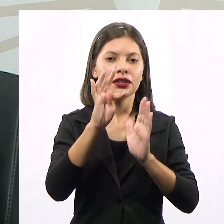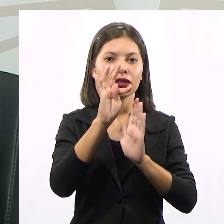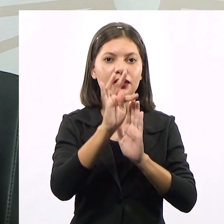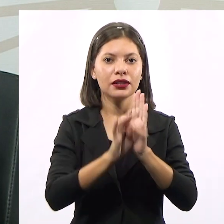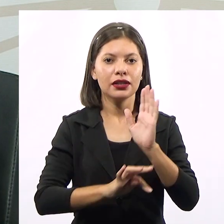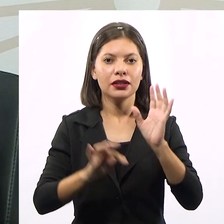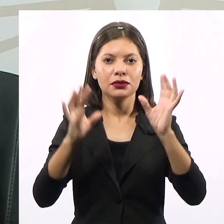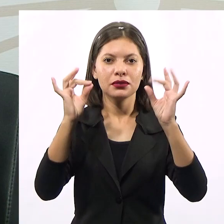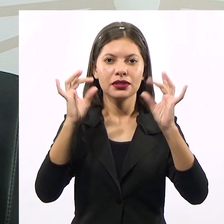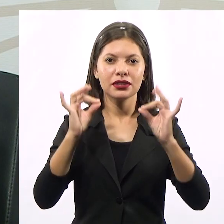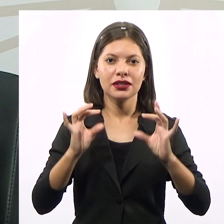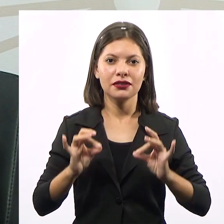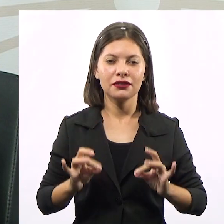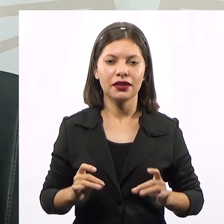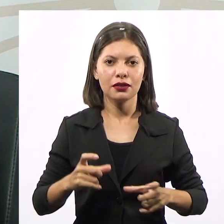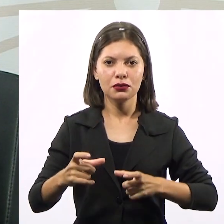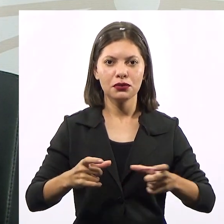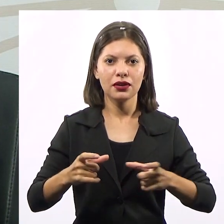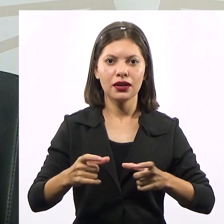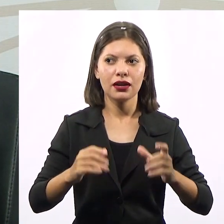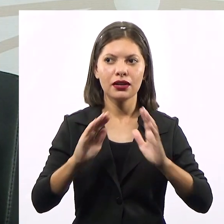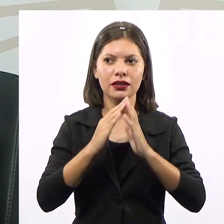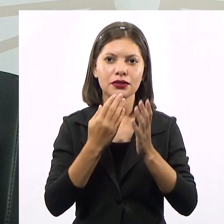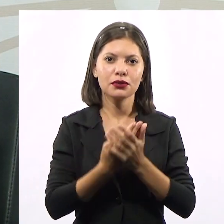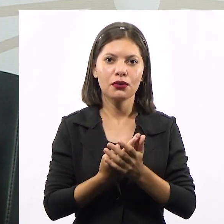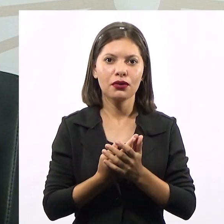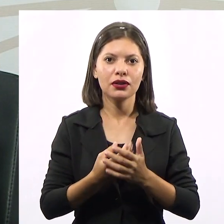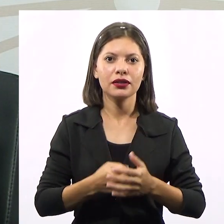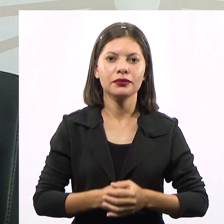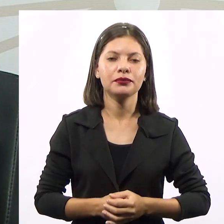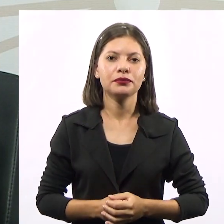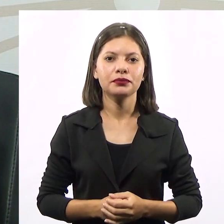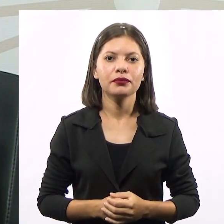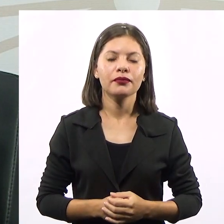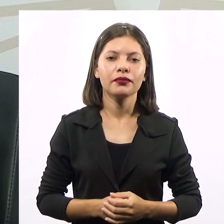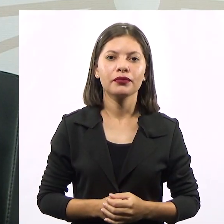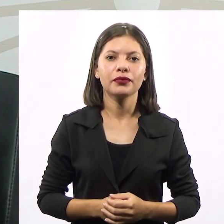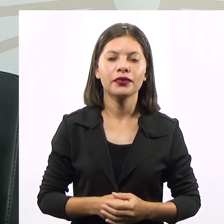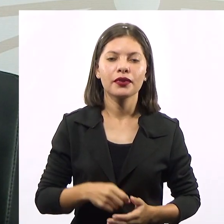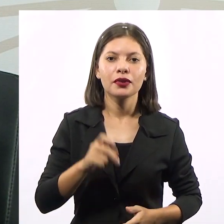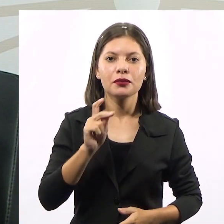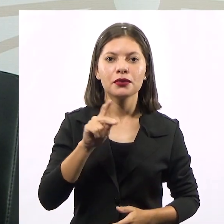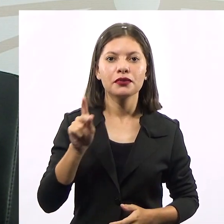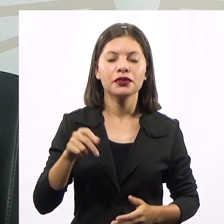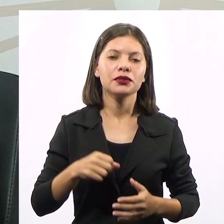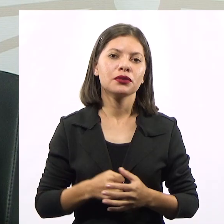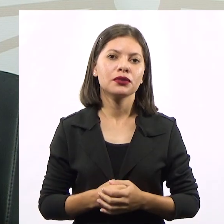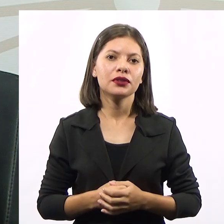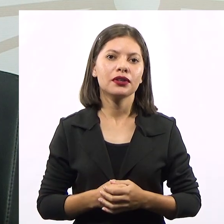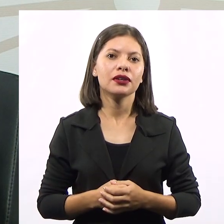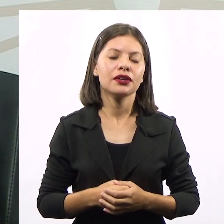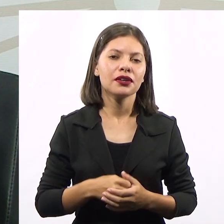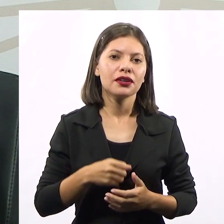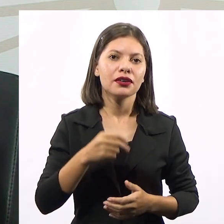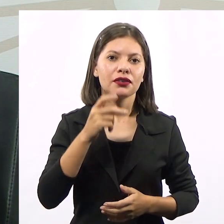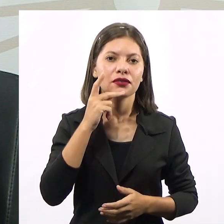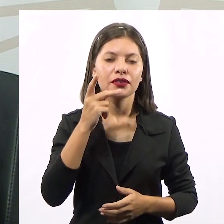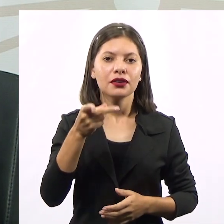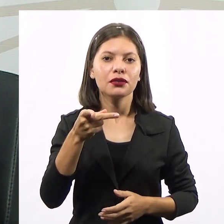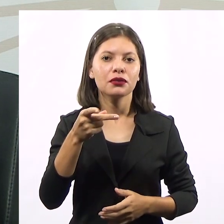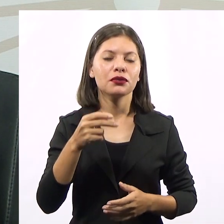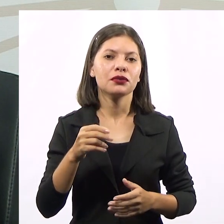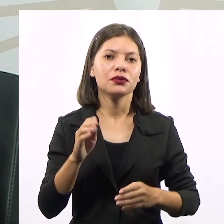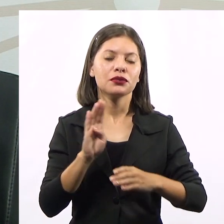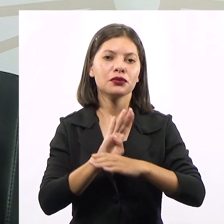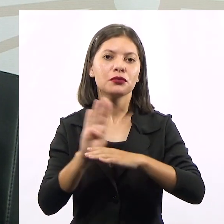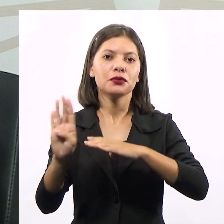da descrição do lugar onde a escola está localizada, por exemplo. Vocês devem ter observado que a professora Cleonete destacou isso